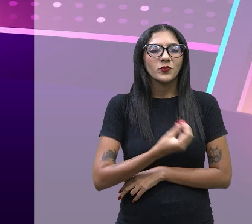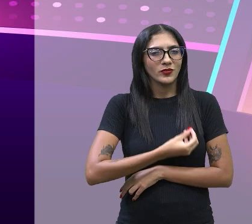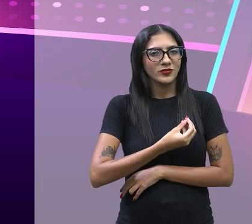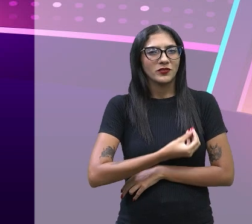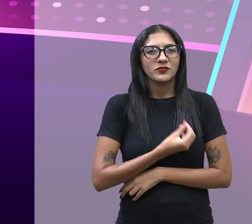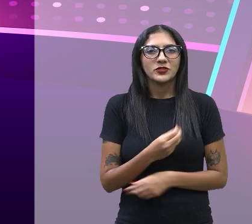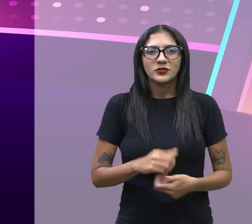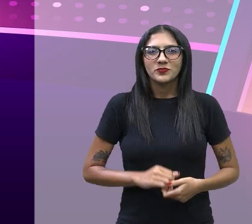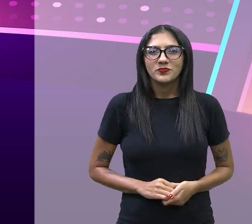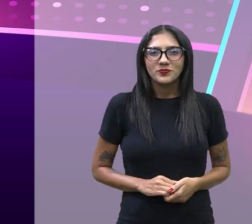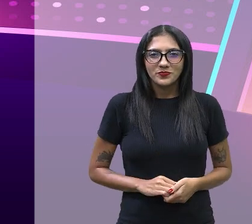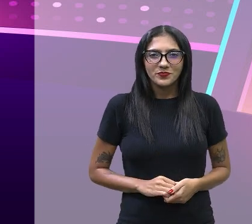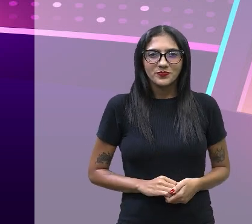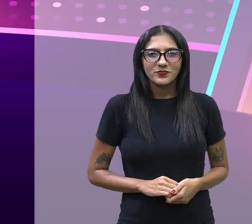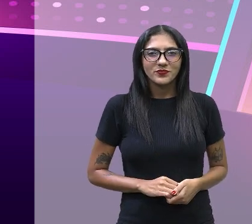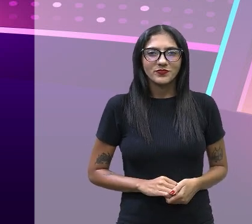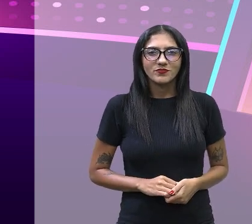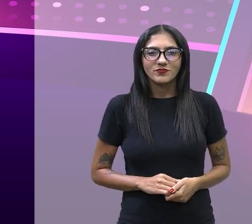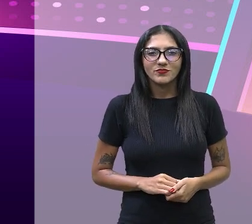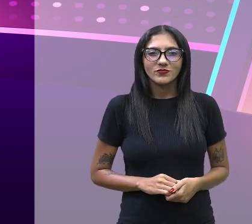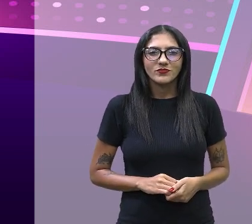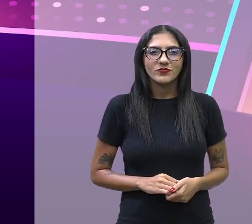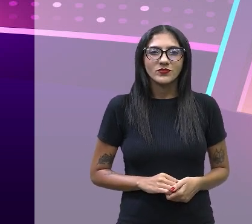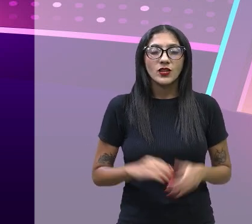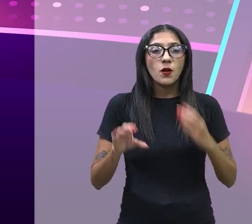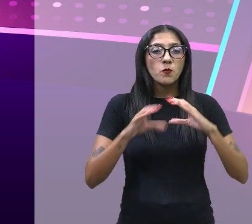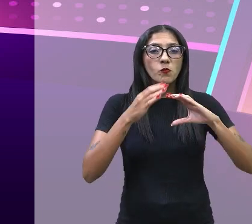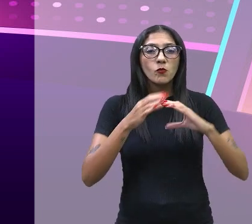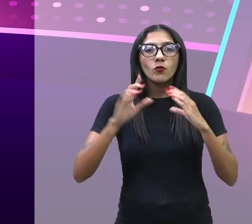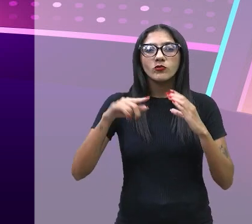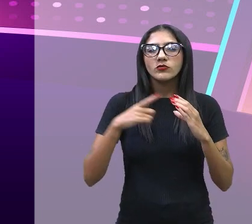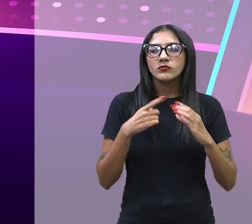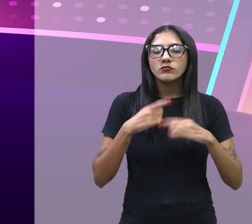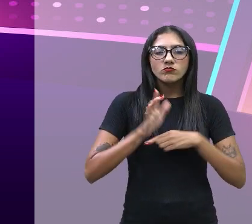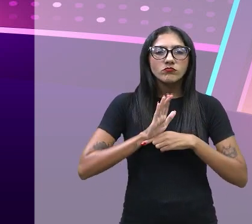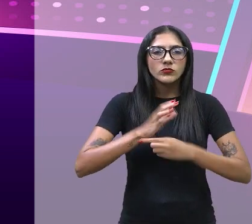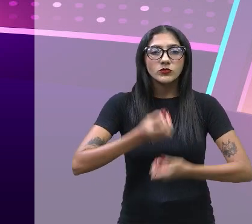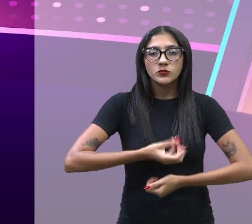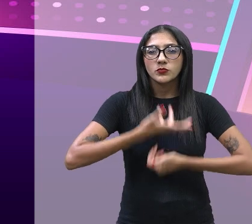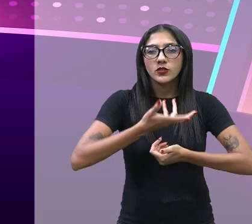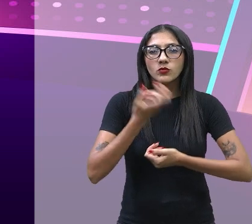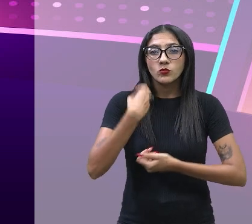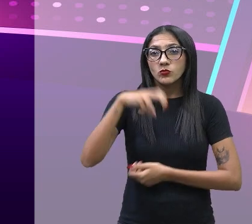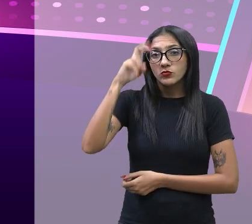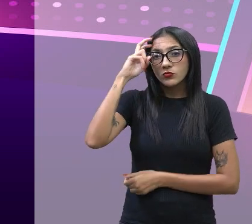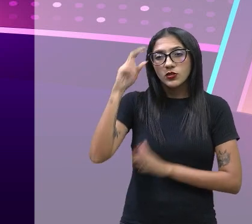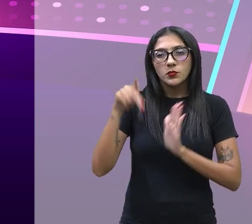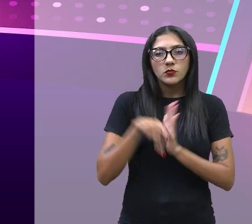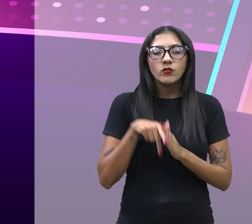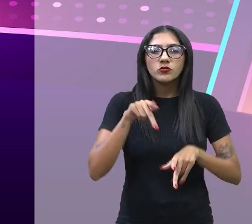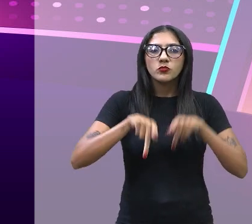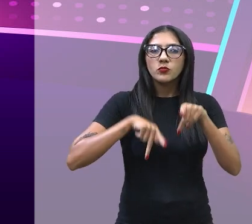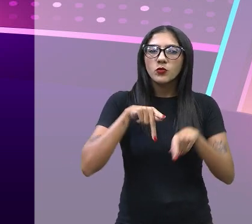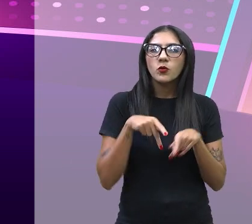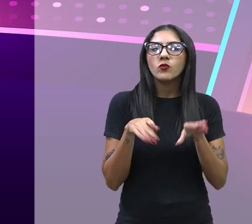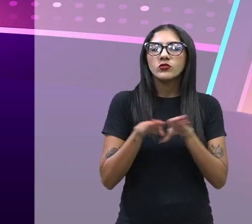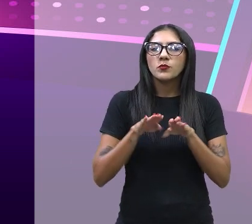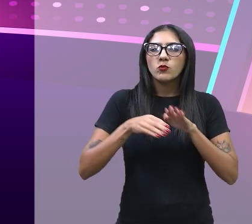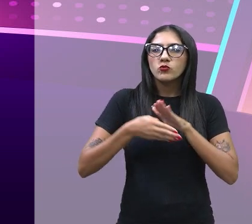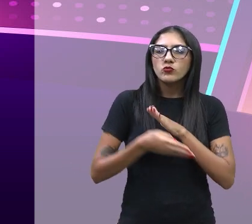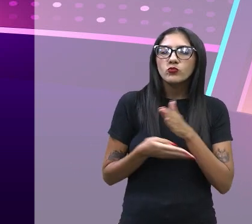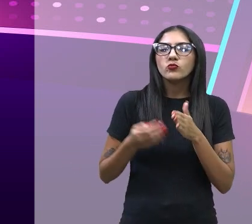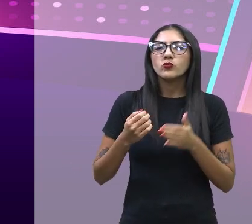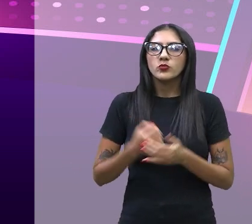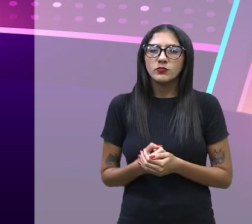pessoal. A música expressa a cultura de um povo, junto com os costumes,